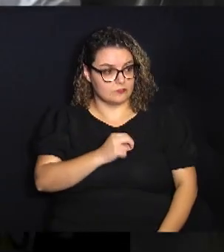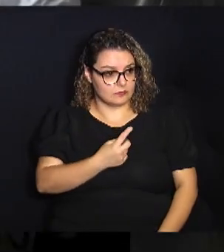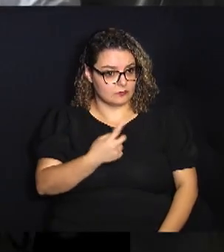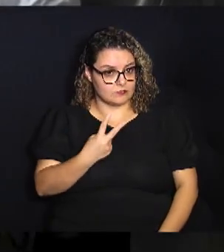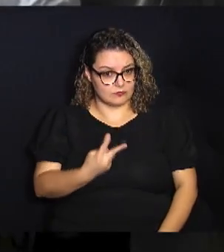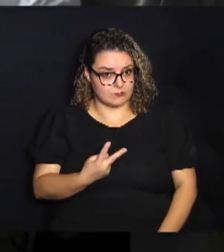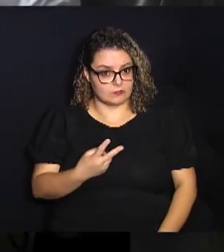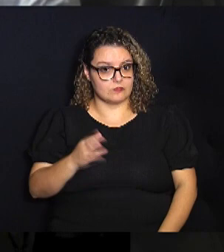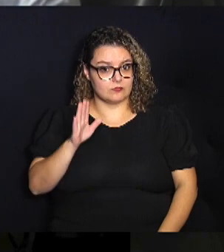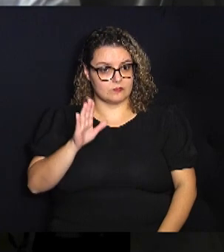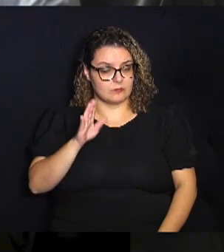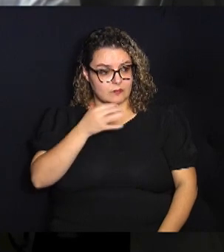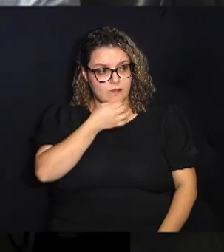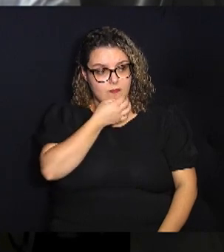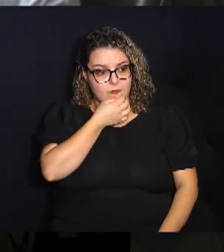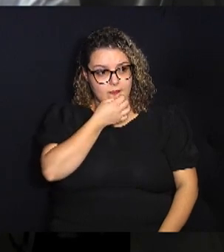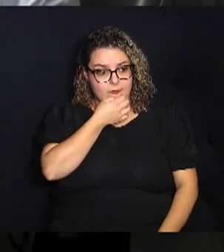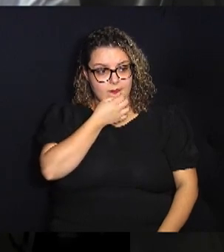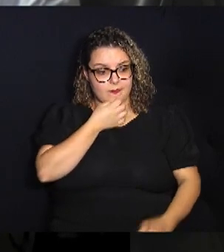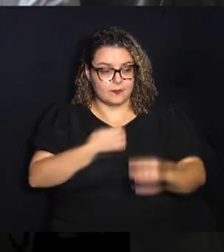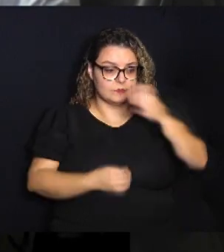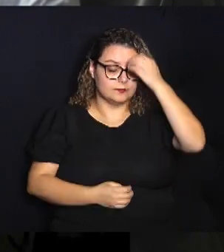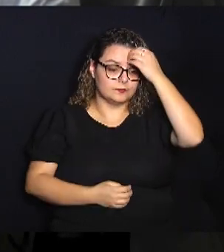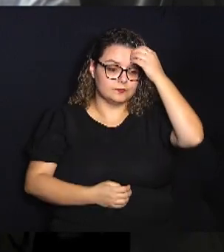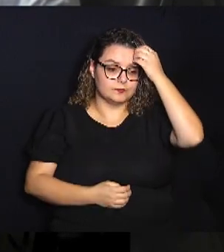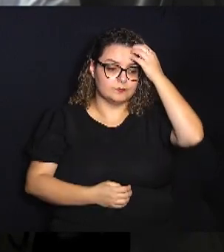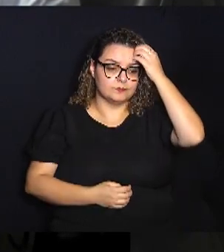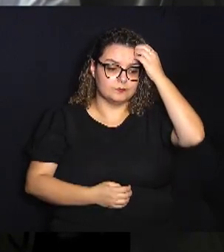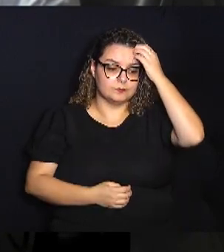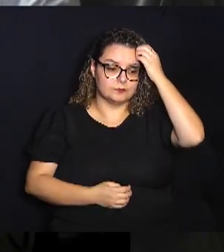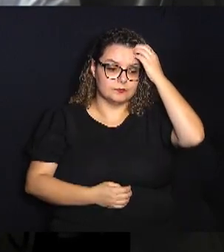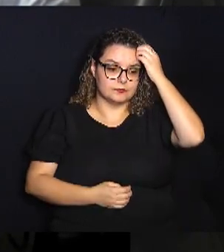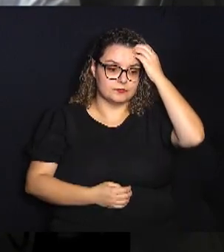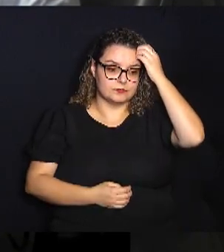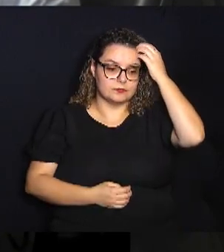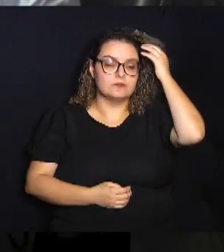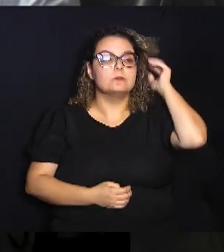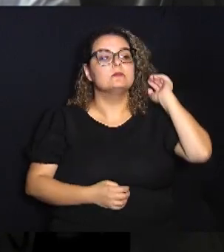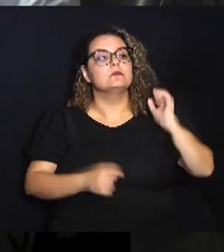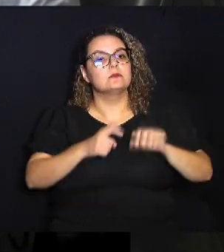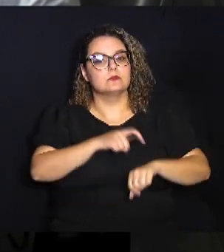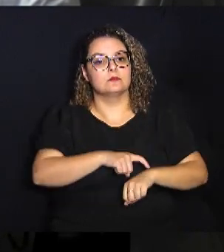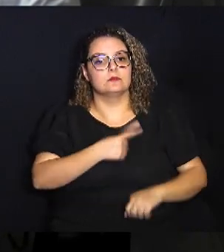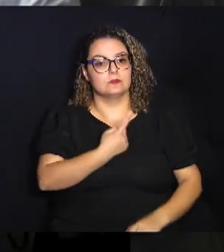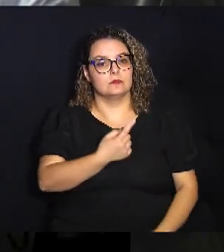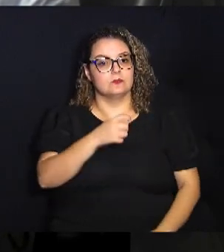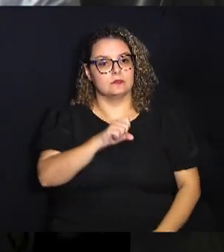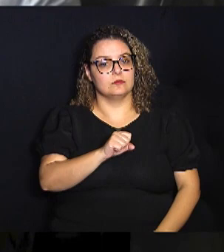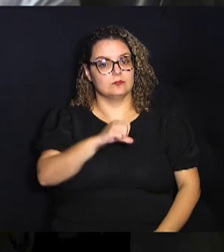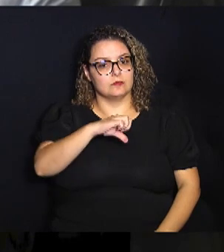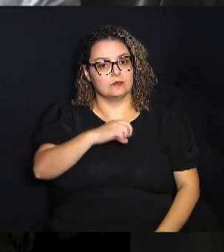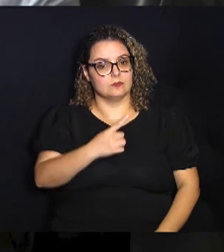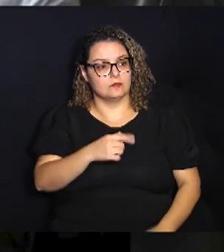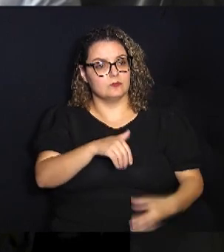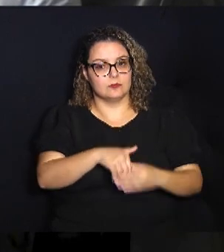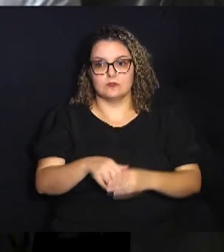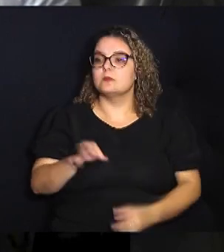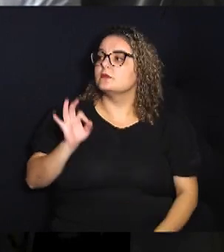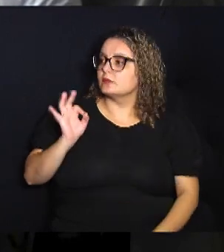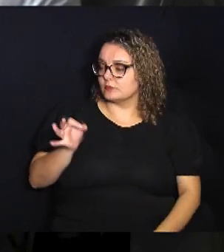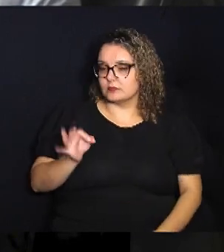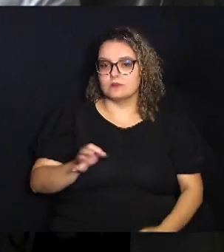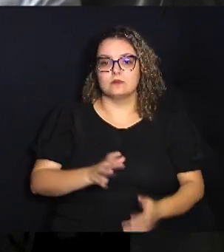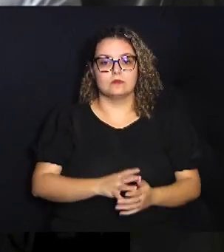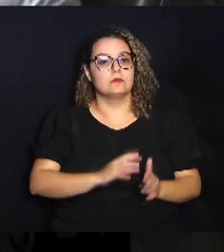senhor sai candidato e naquela ocasião teve 1.891 votos, foi isso? Exatamente. Tá,